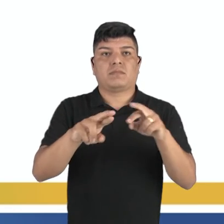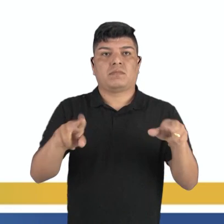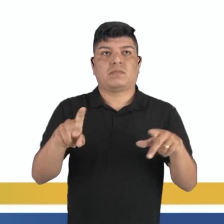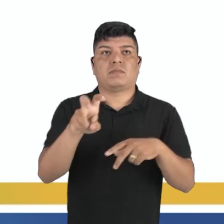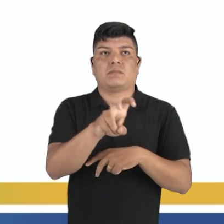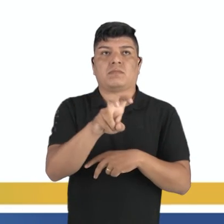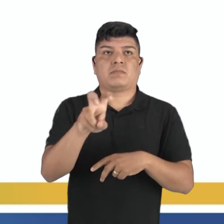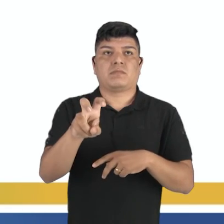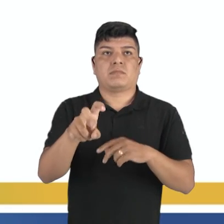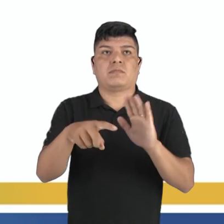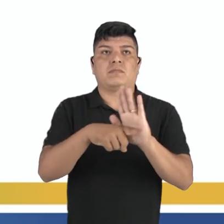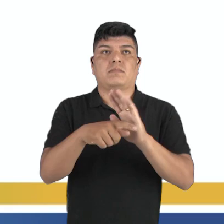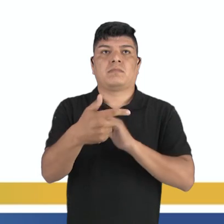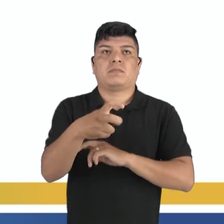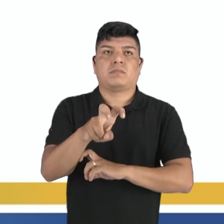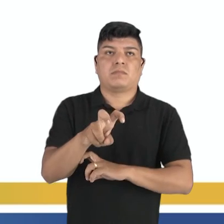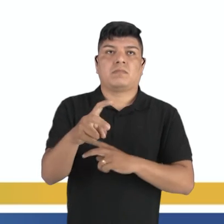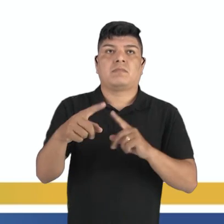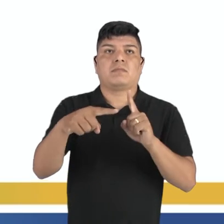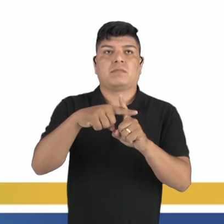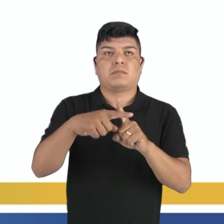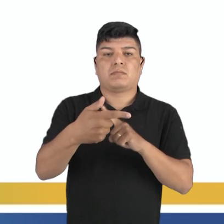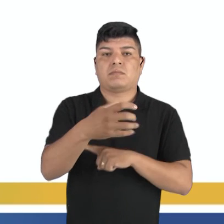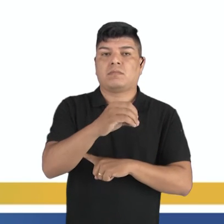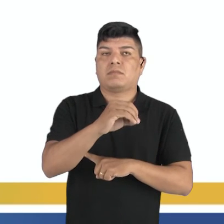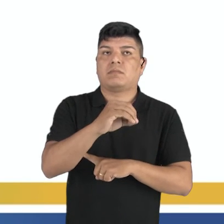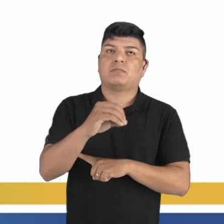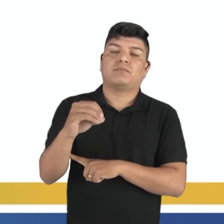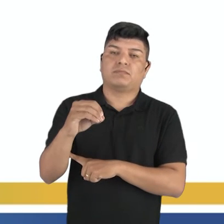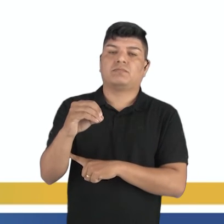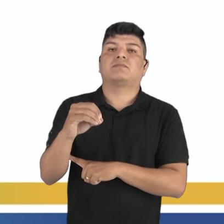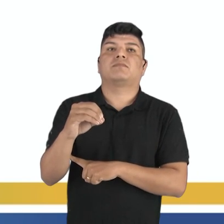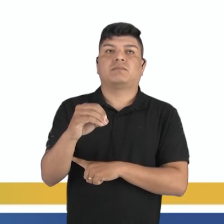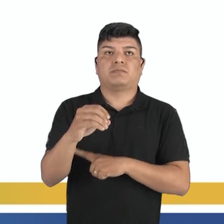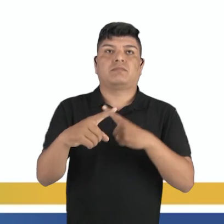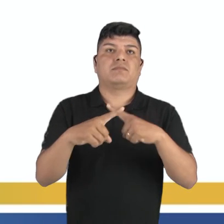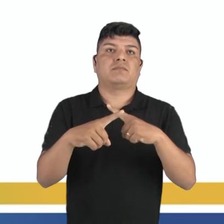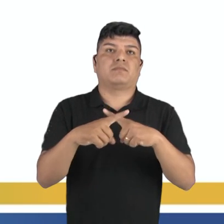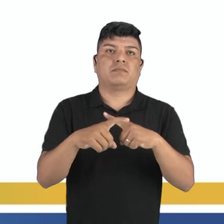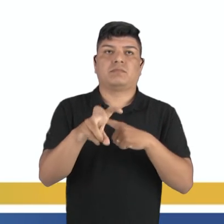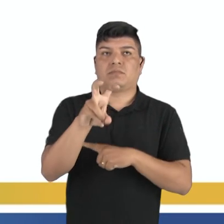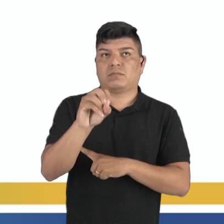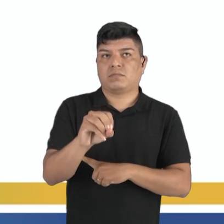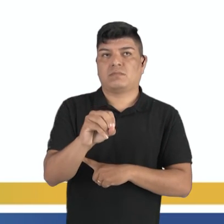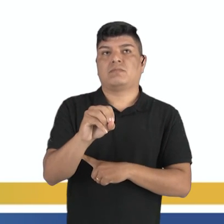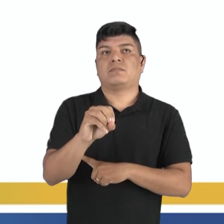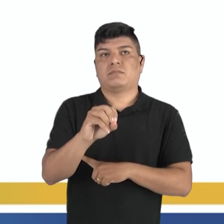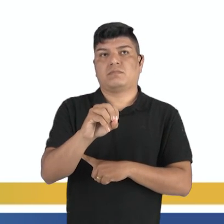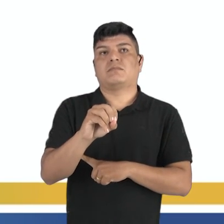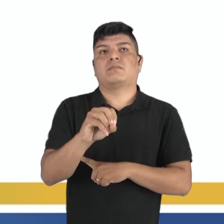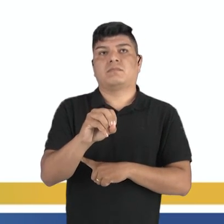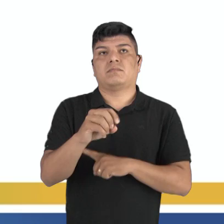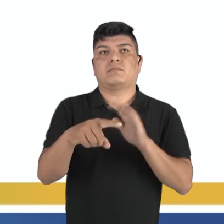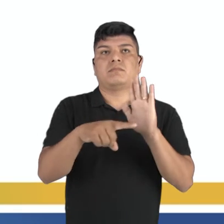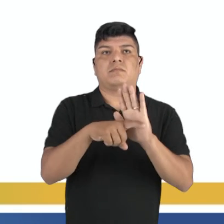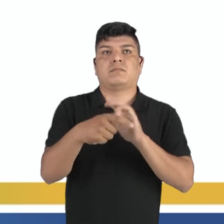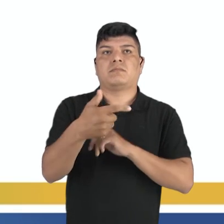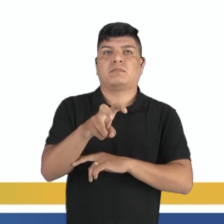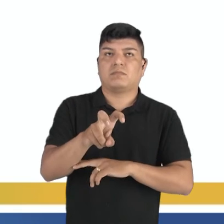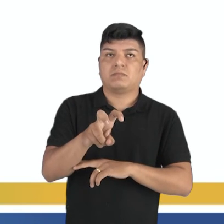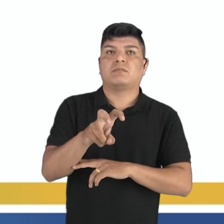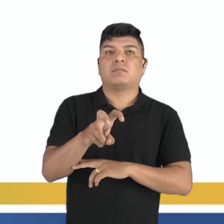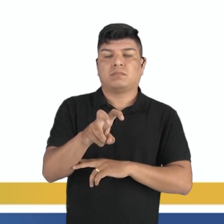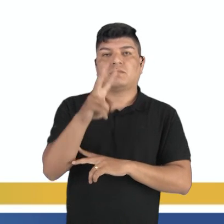diferença entre 55 e 25, mais, né, nós temos aí 200 vezes a diferença entre 50